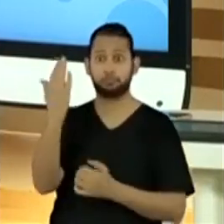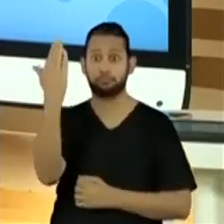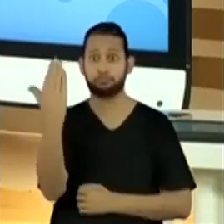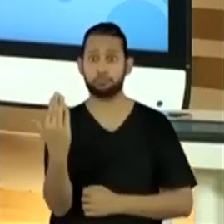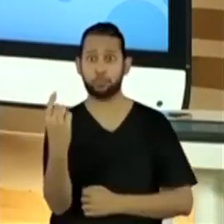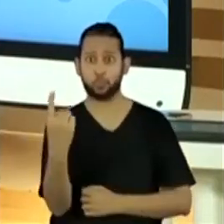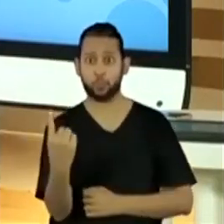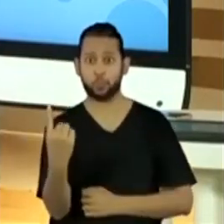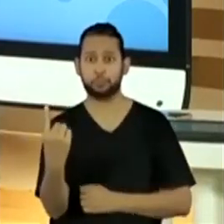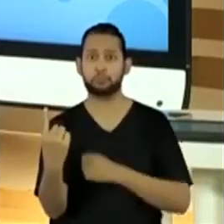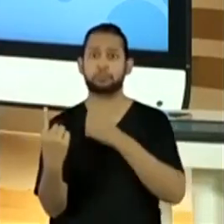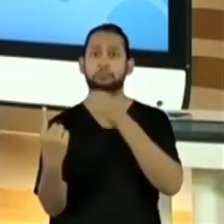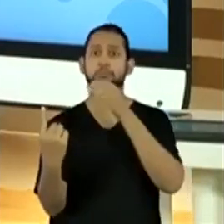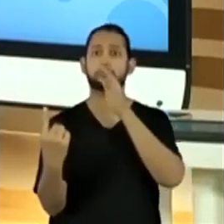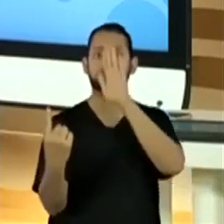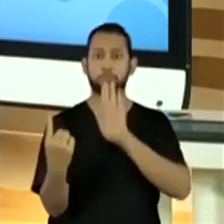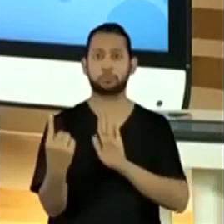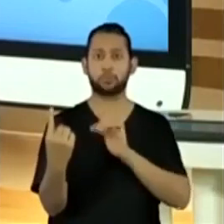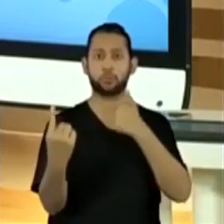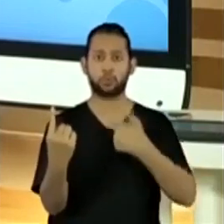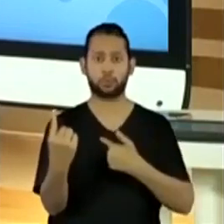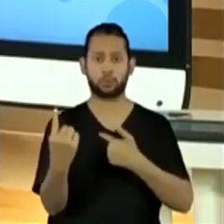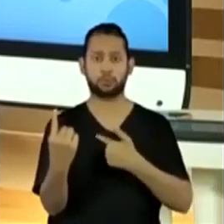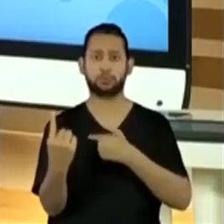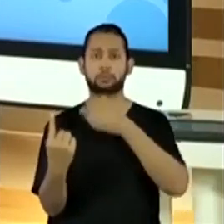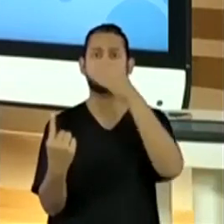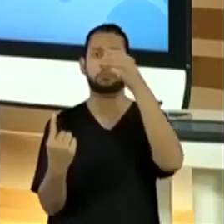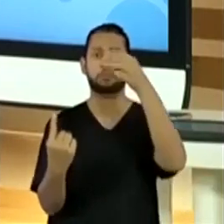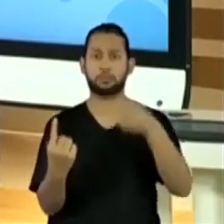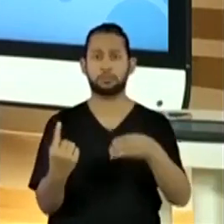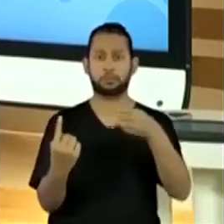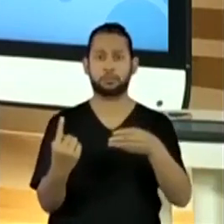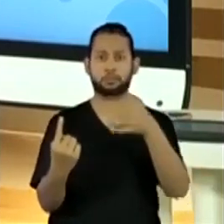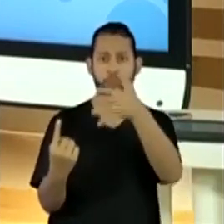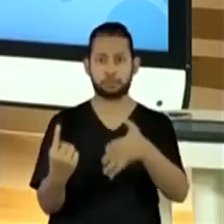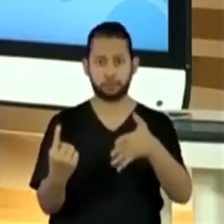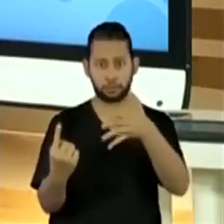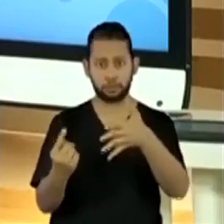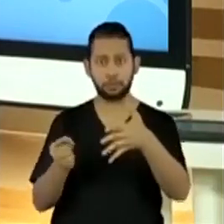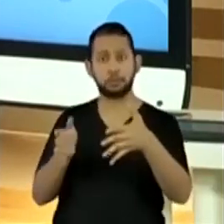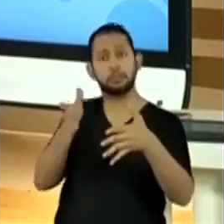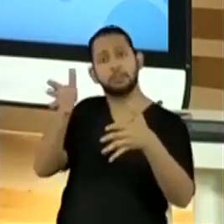faces. Agora, como que eu vou contar